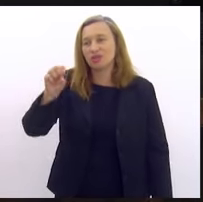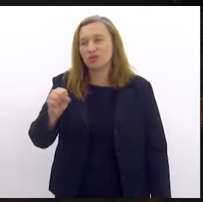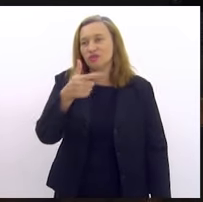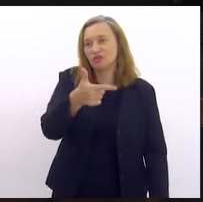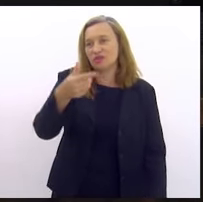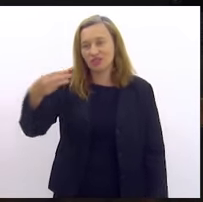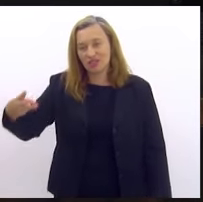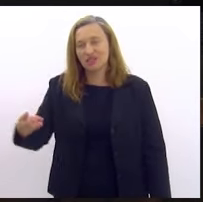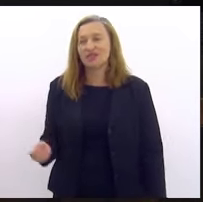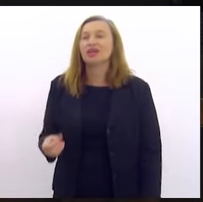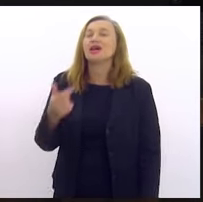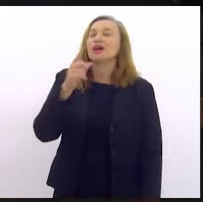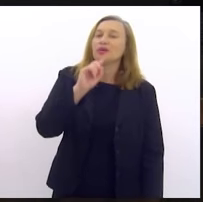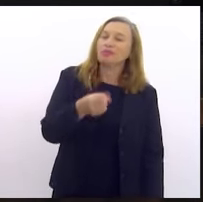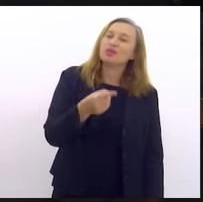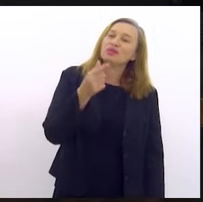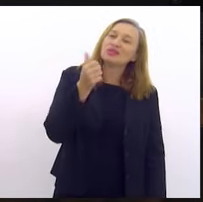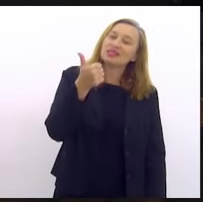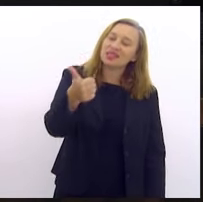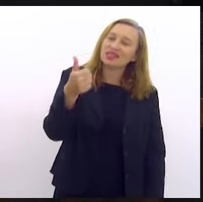538/2023,